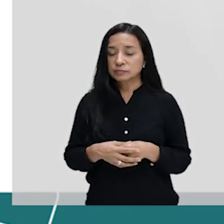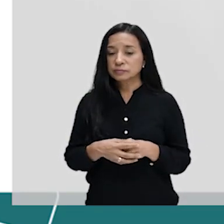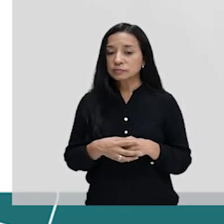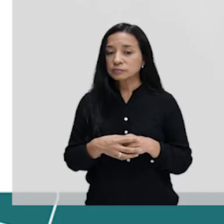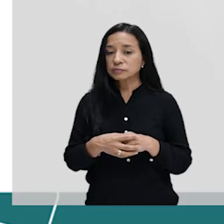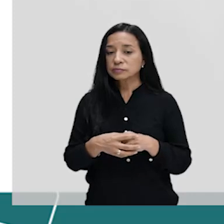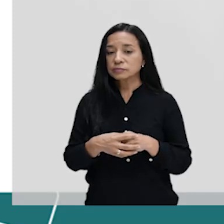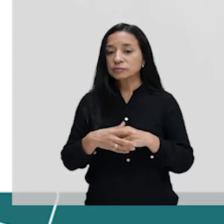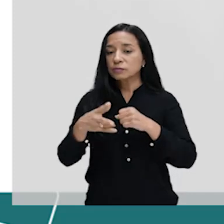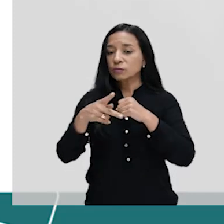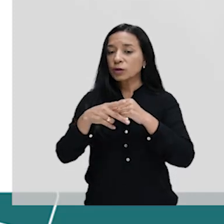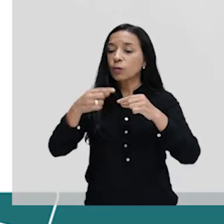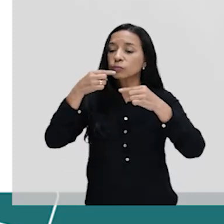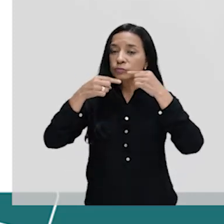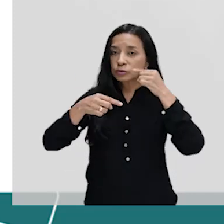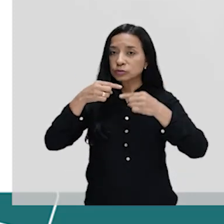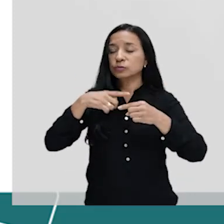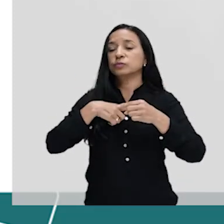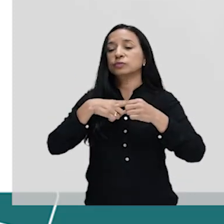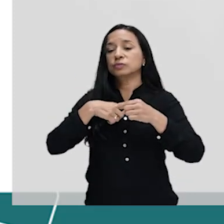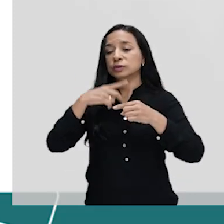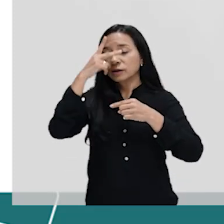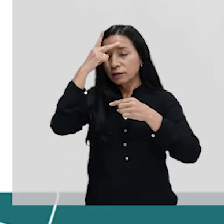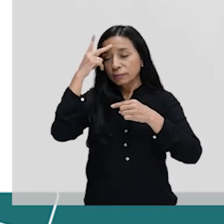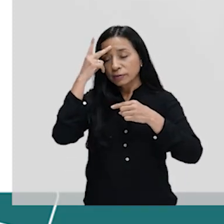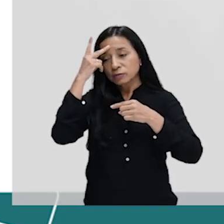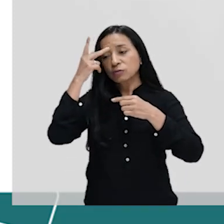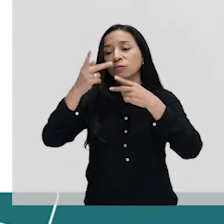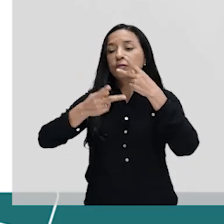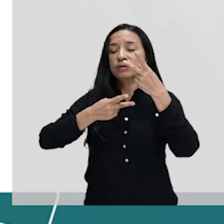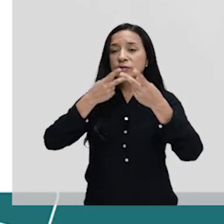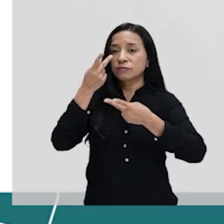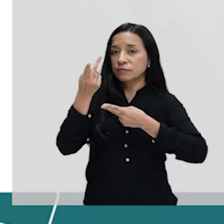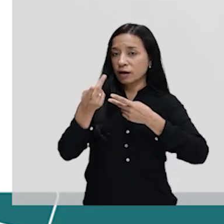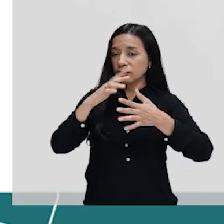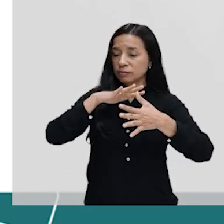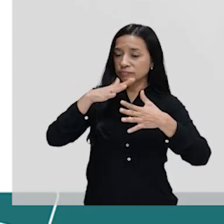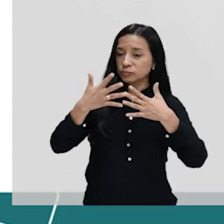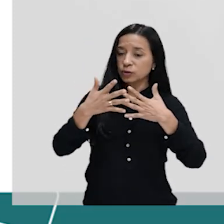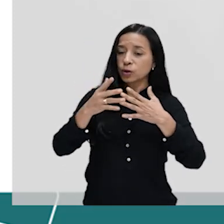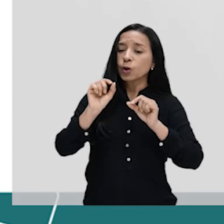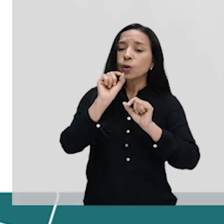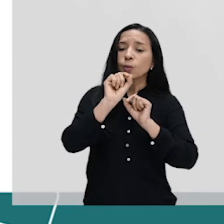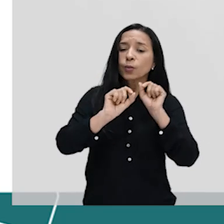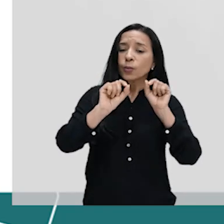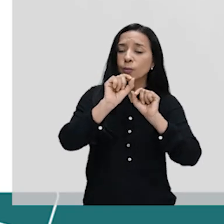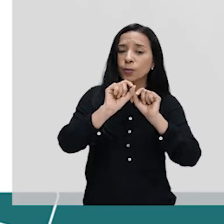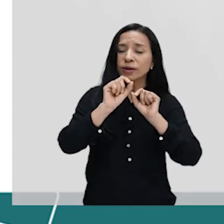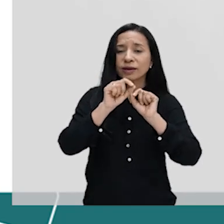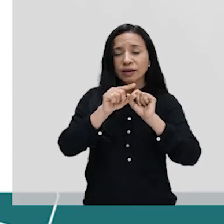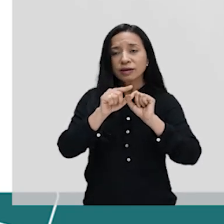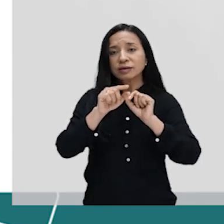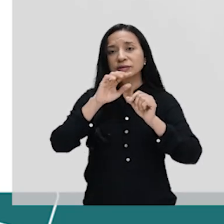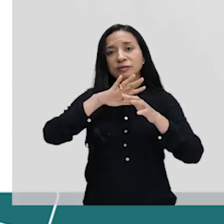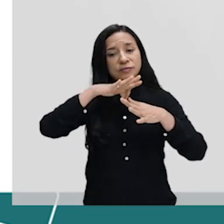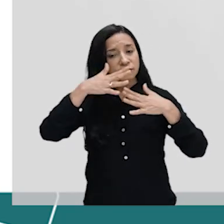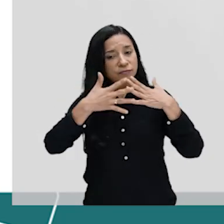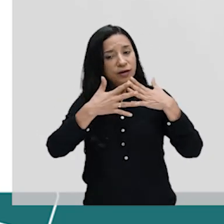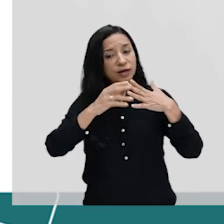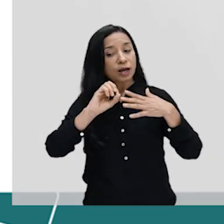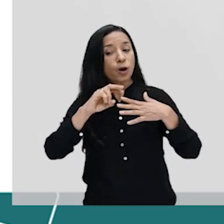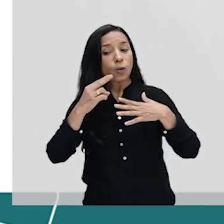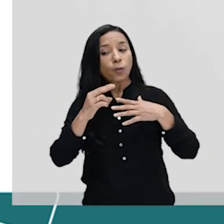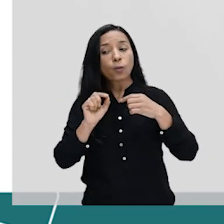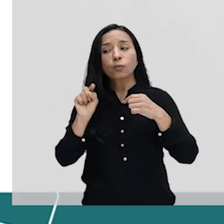né? Então, no discurso, nós temos a pessoa que fala, a com quem se fala e a de quem se fala. É muito importante entendermos